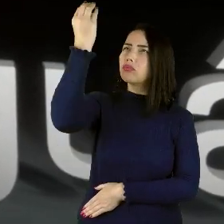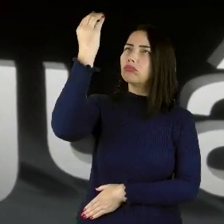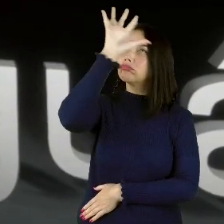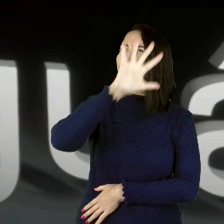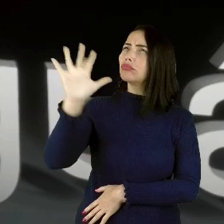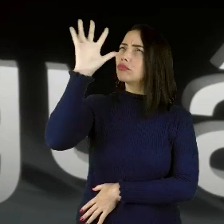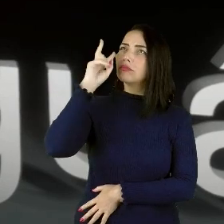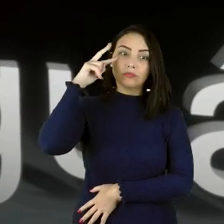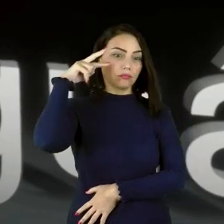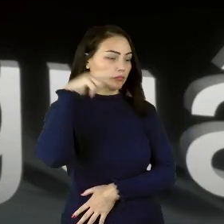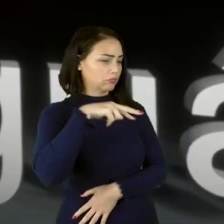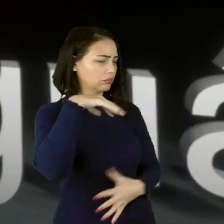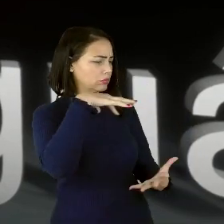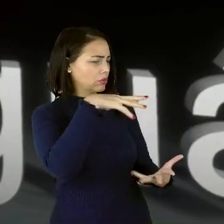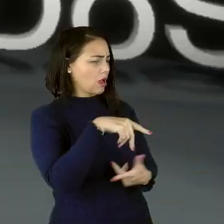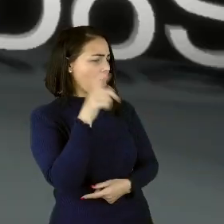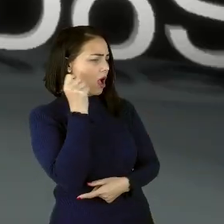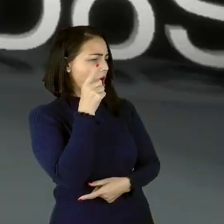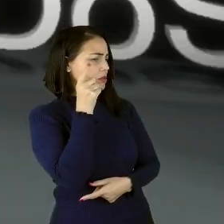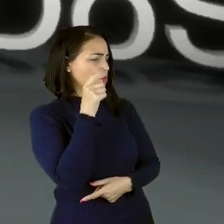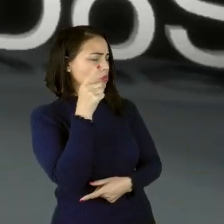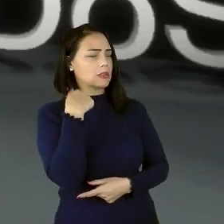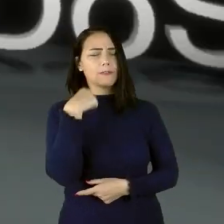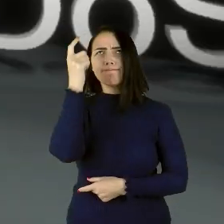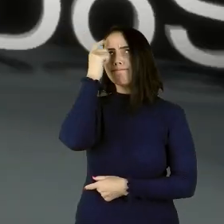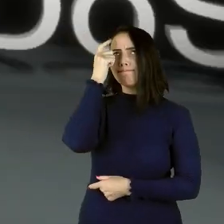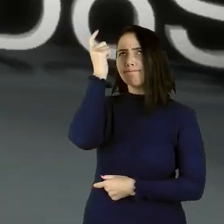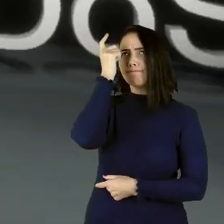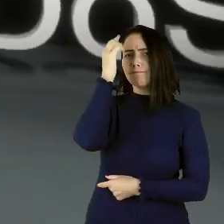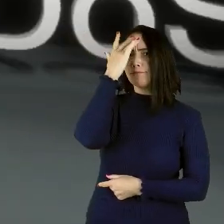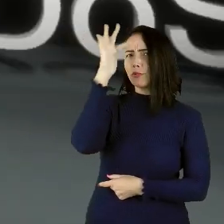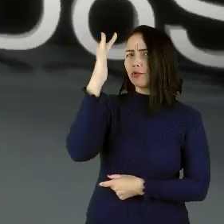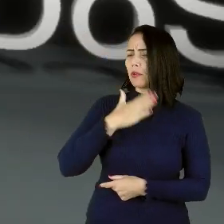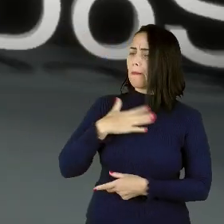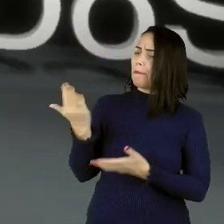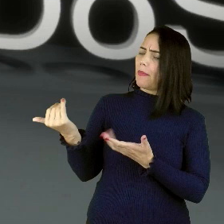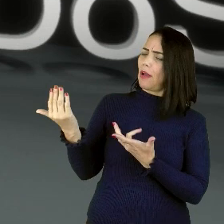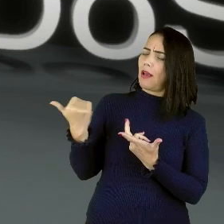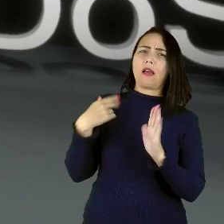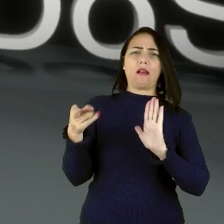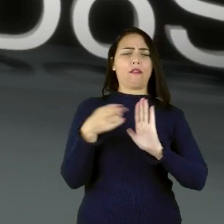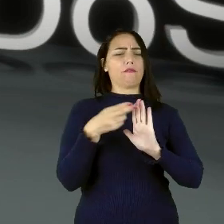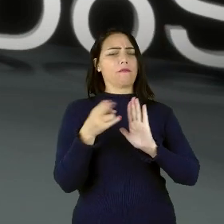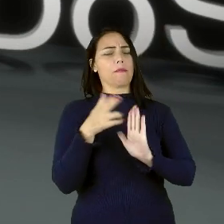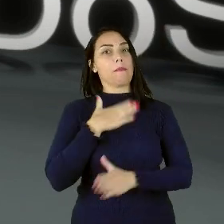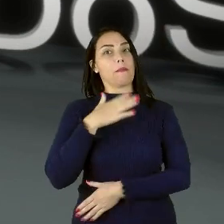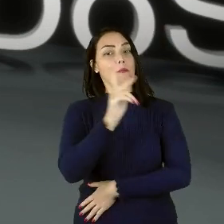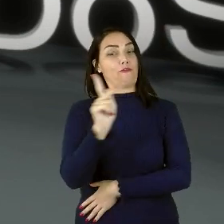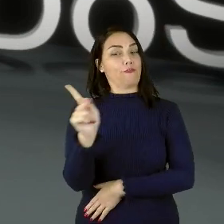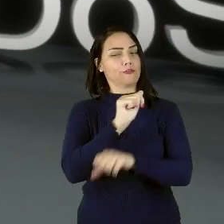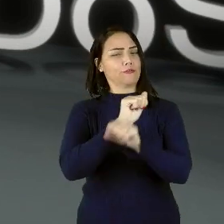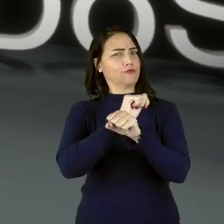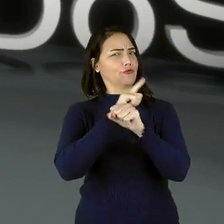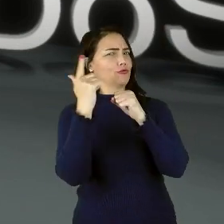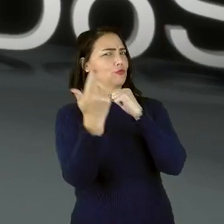azul." Foi essa afirmação que ficou matutando na minha adolescência. Afirmação essa transmitida pelo meu professor de